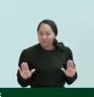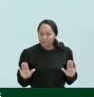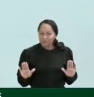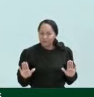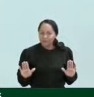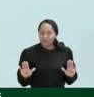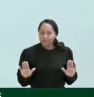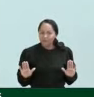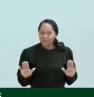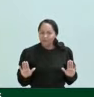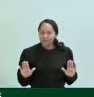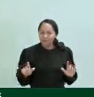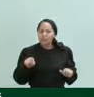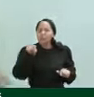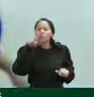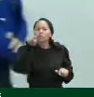amazia sobre o problema do transpor